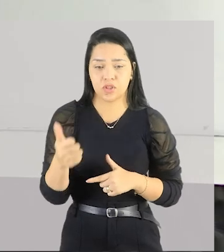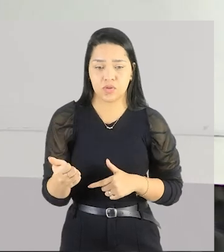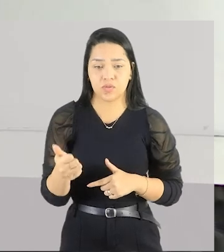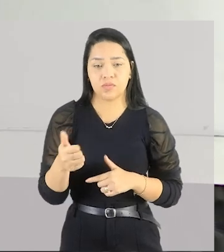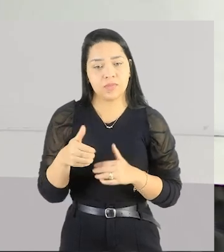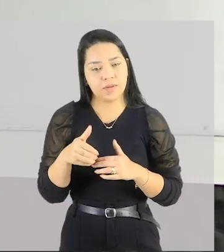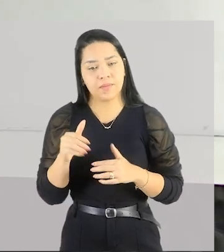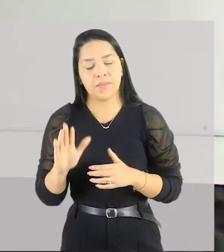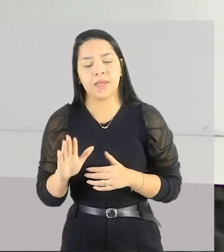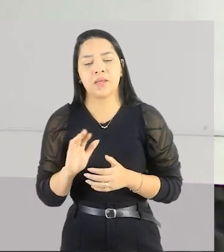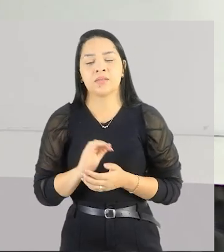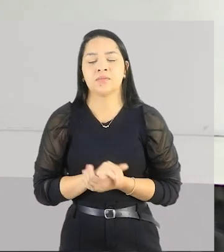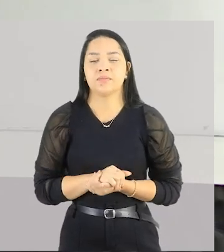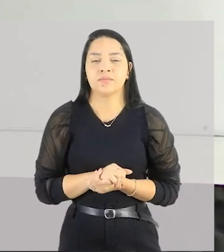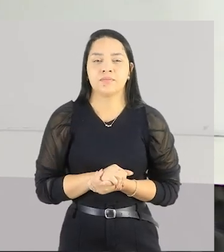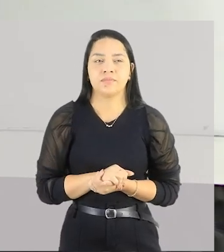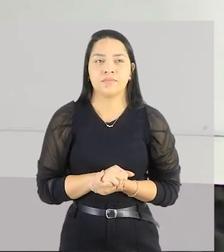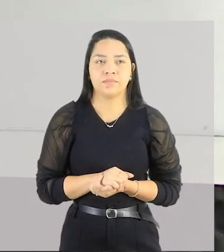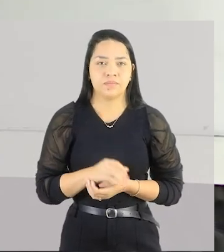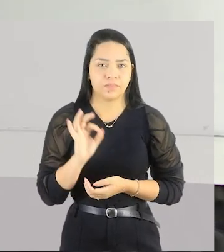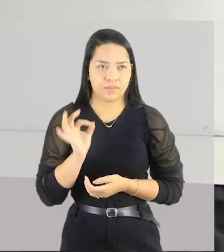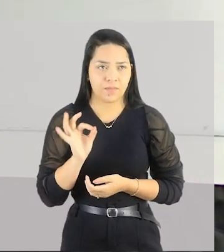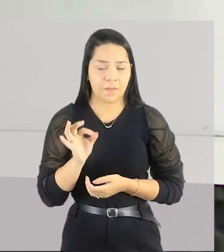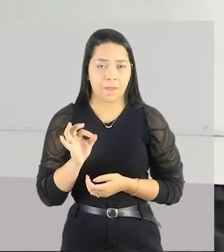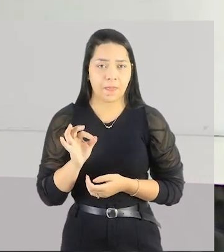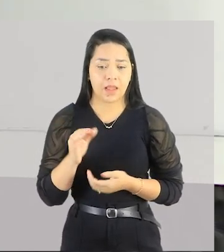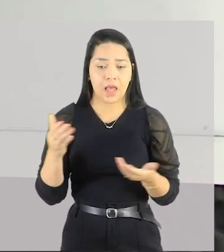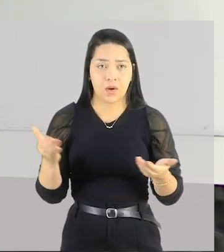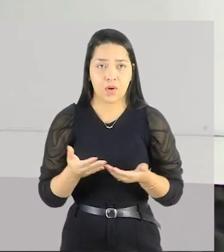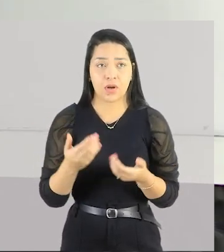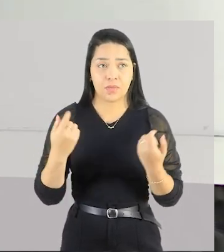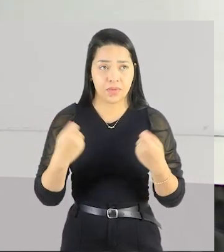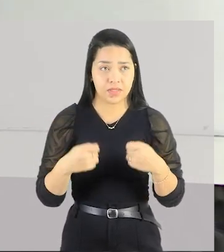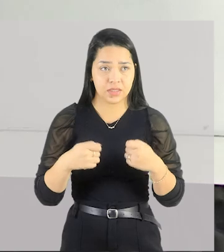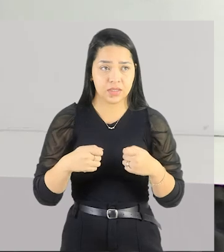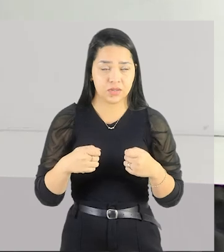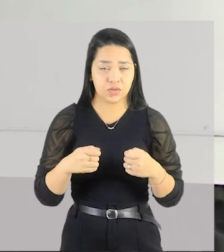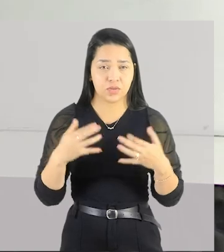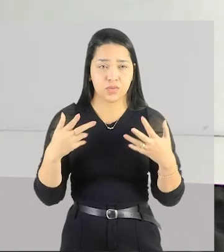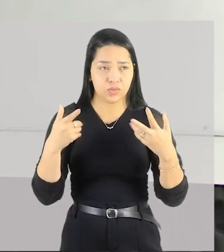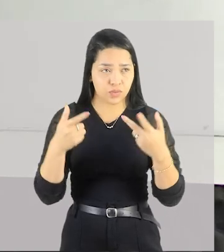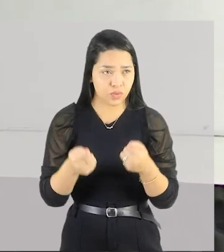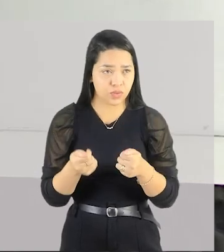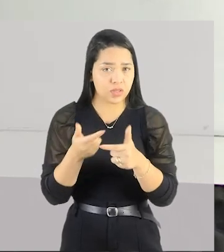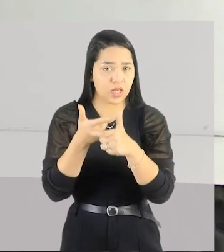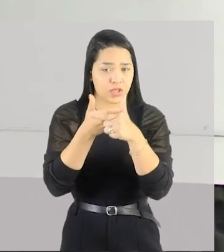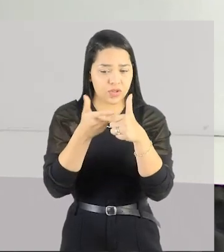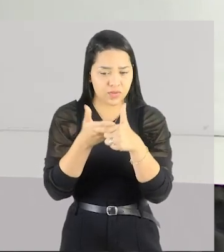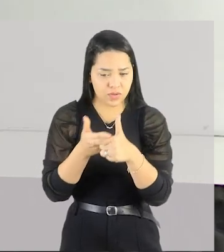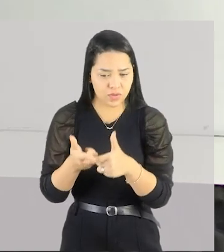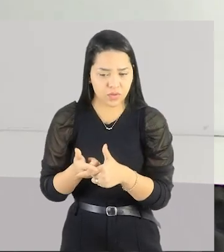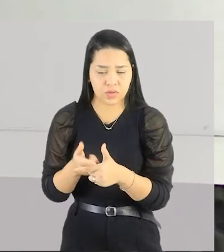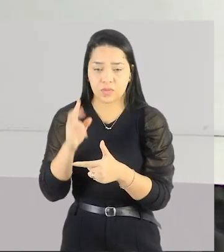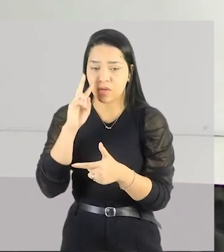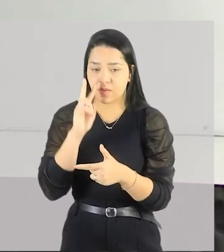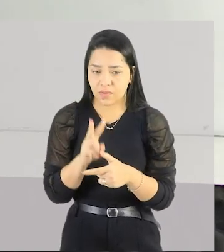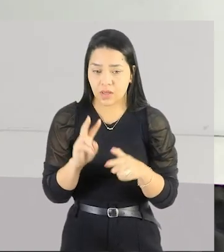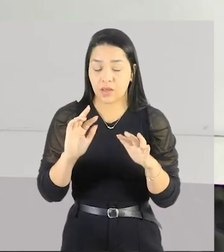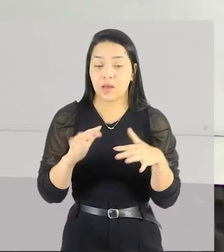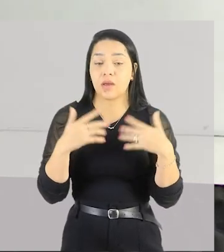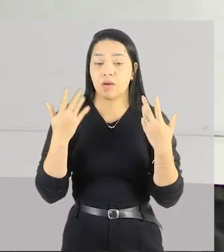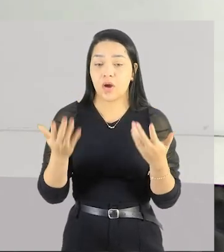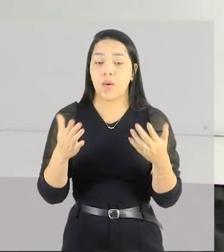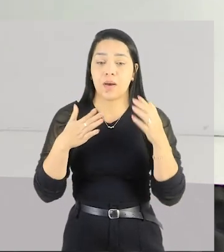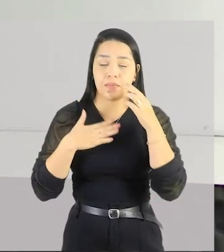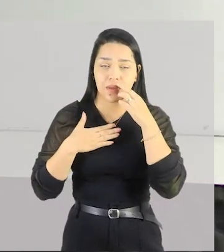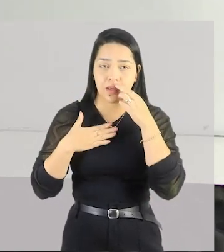assim sucessivamente, ok? Pessoal, eu tenho que realmente fazer todas as divisões para ver qual é a